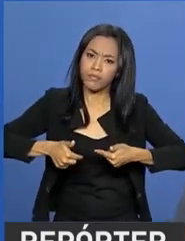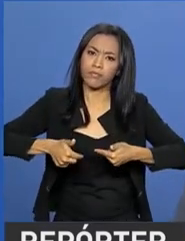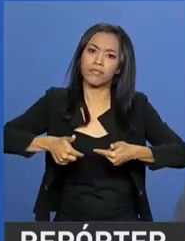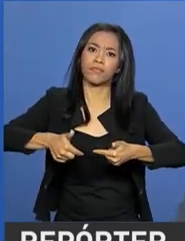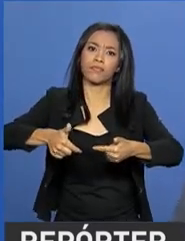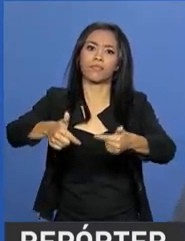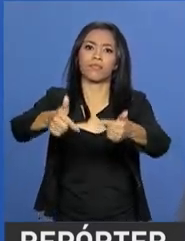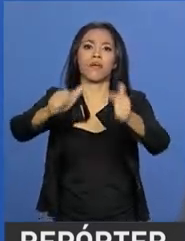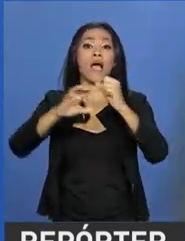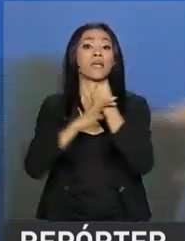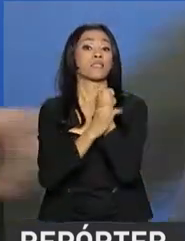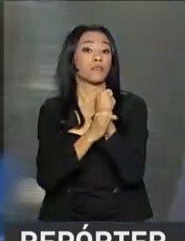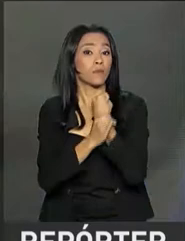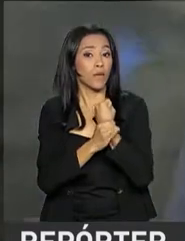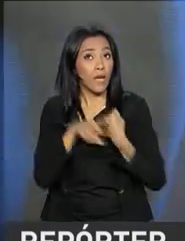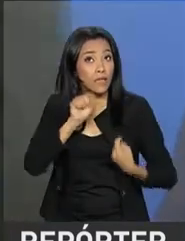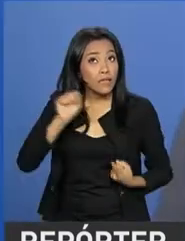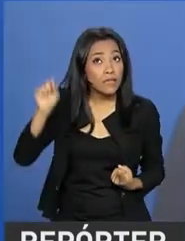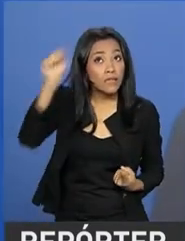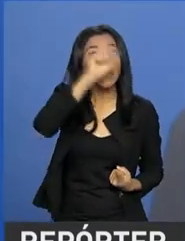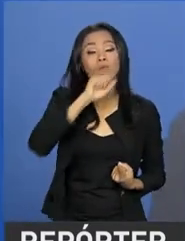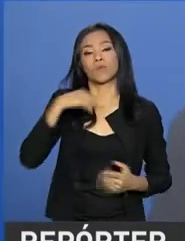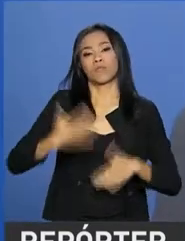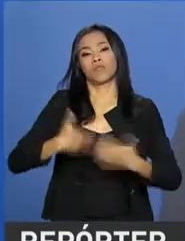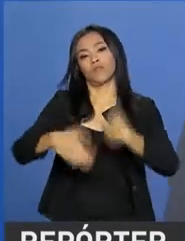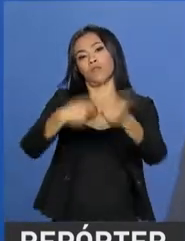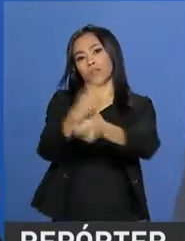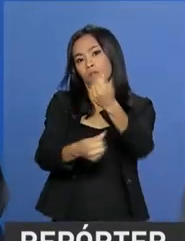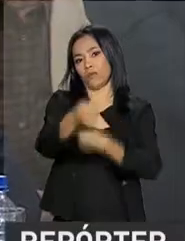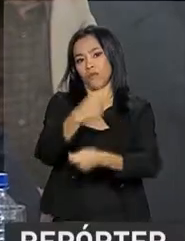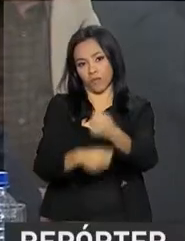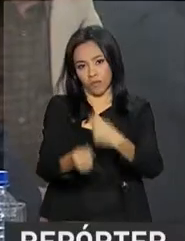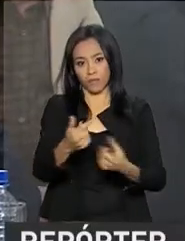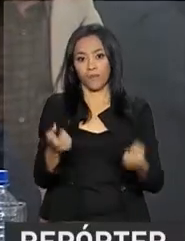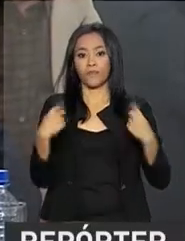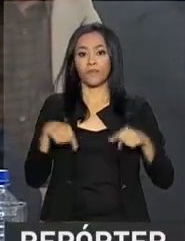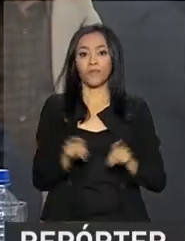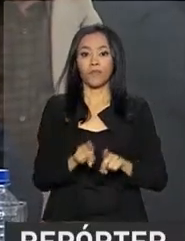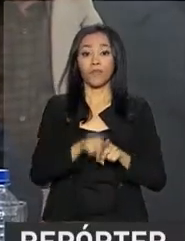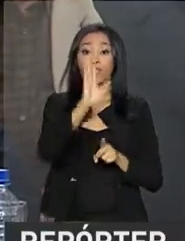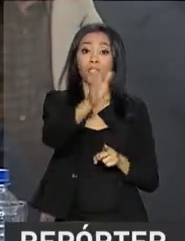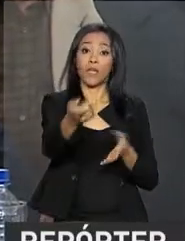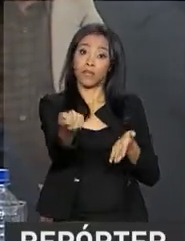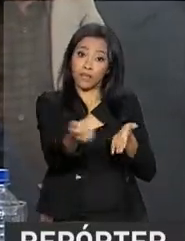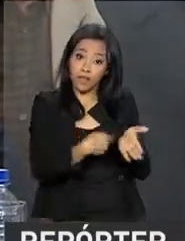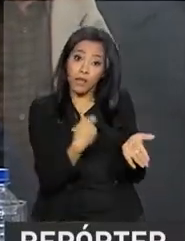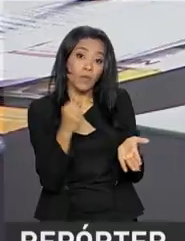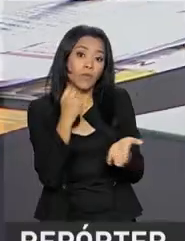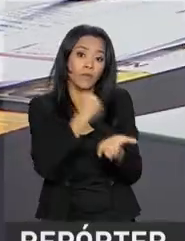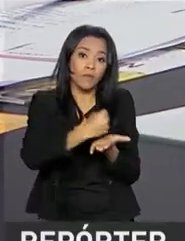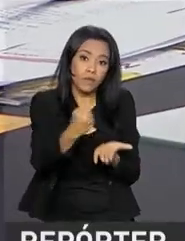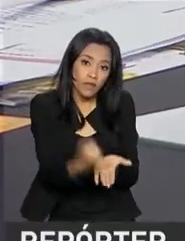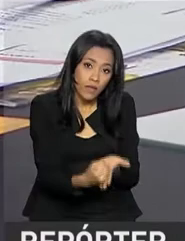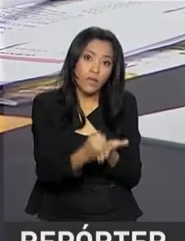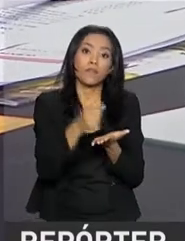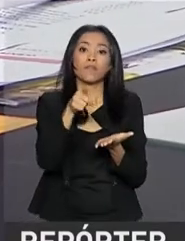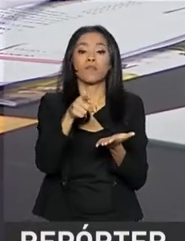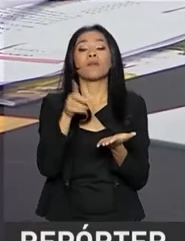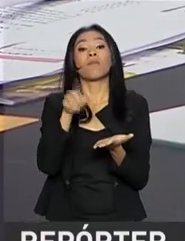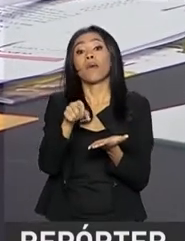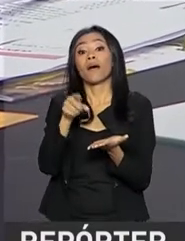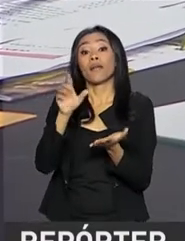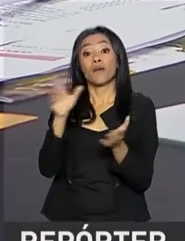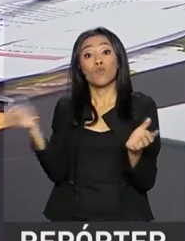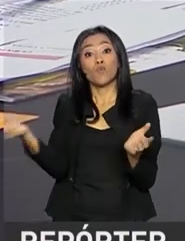garantir nestas regiões o crescimento econômico também foi assinado contrato para financiamento estudantil pelo